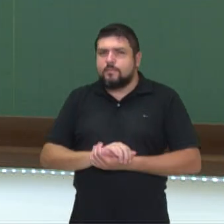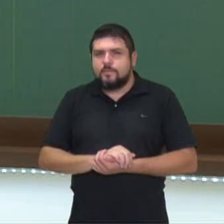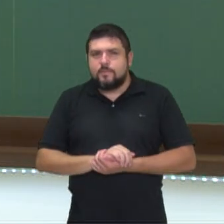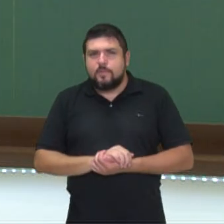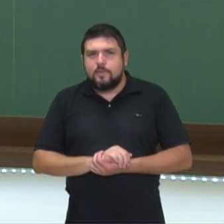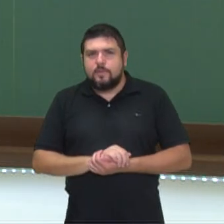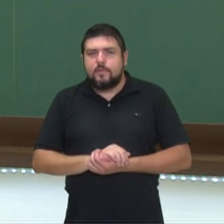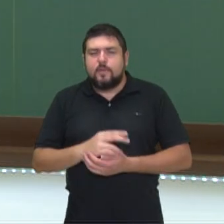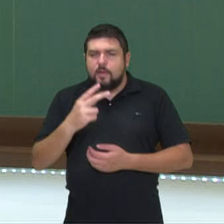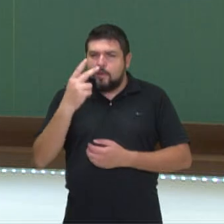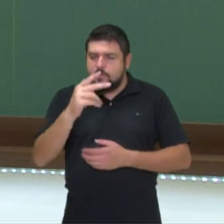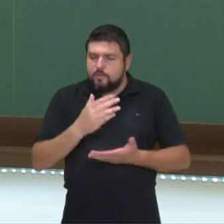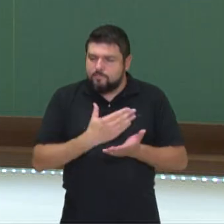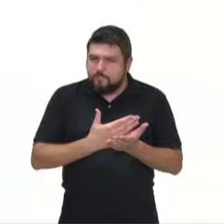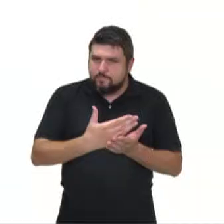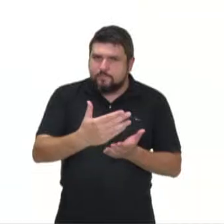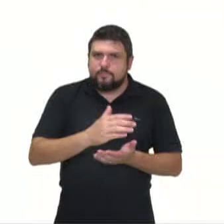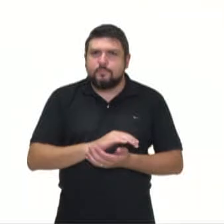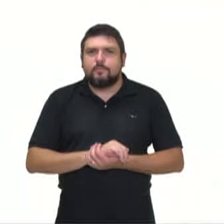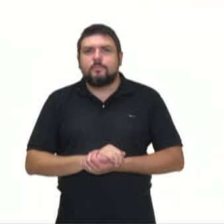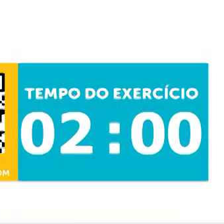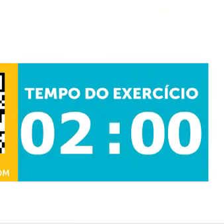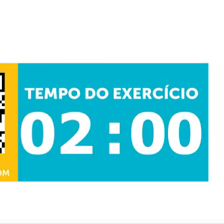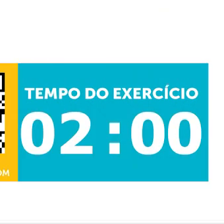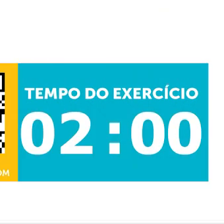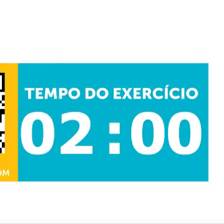É o seu trabalho. Comece.